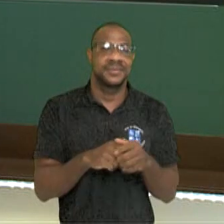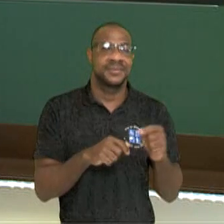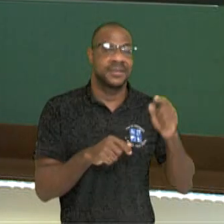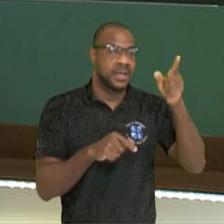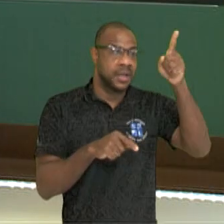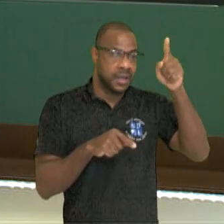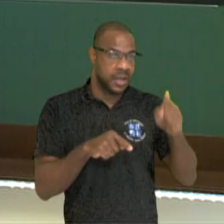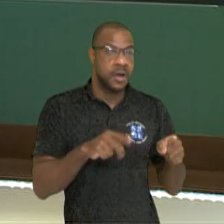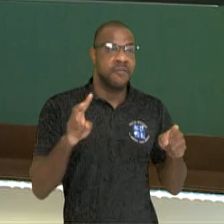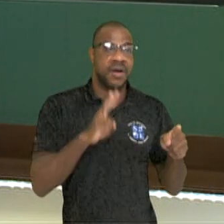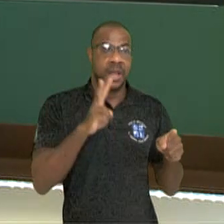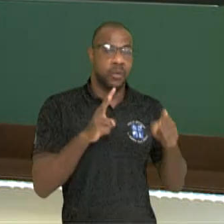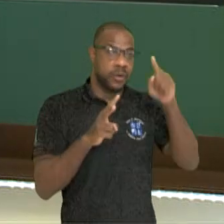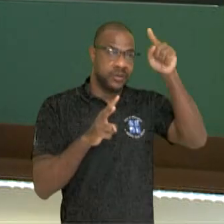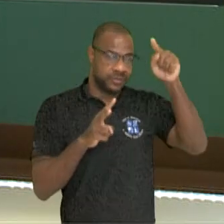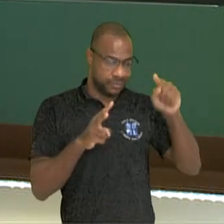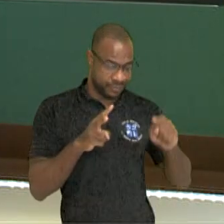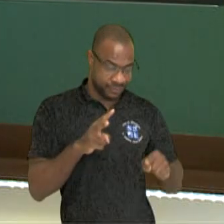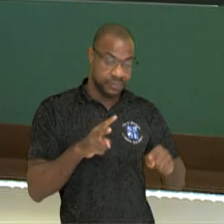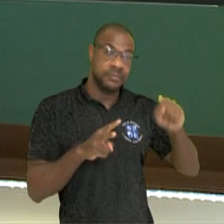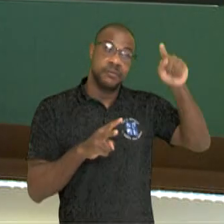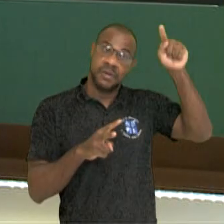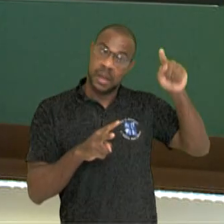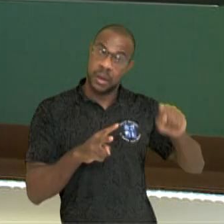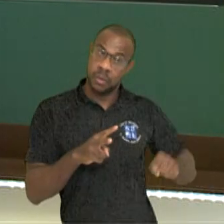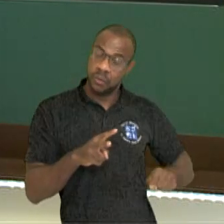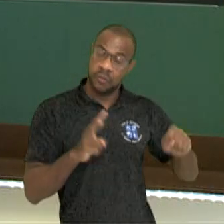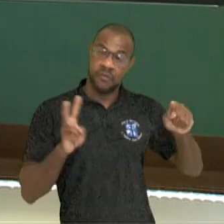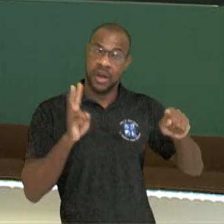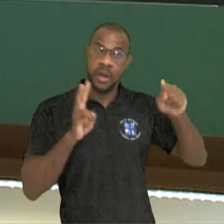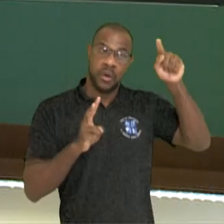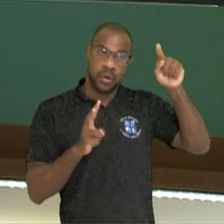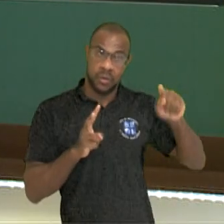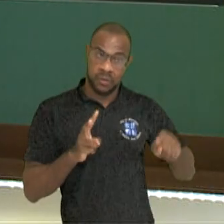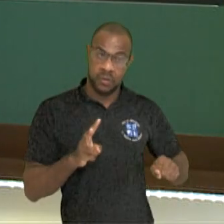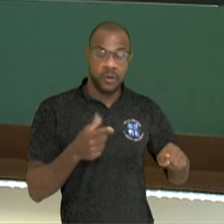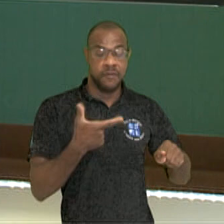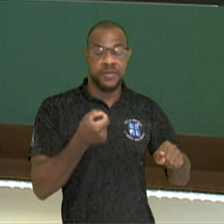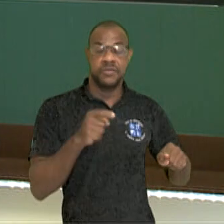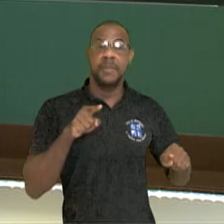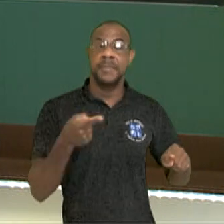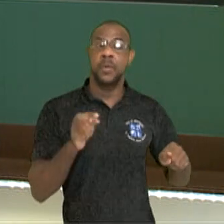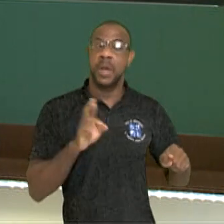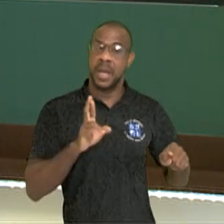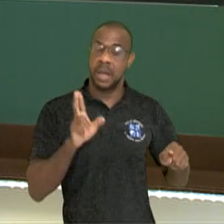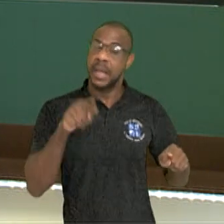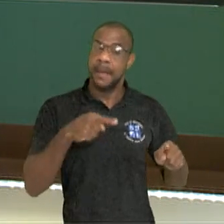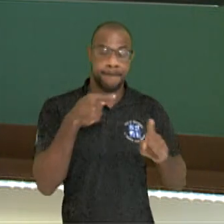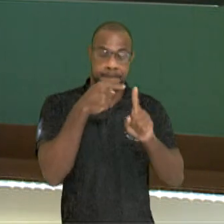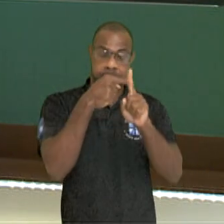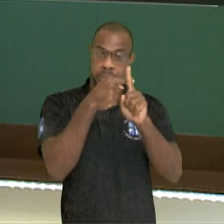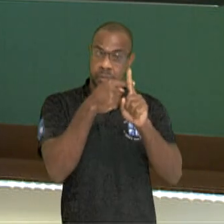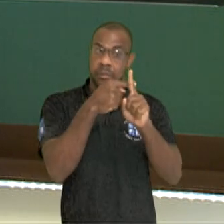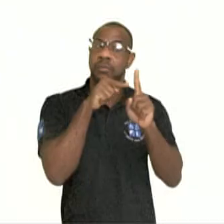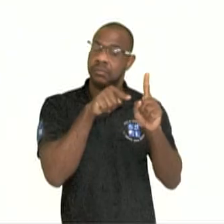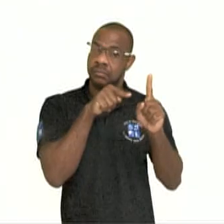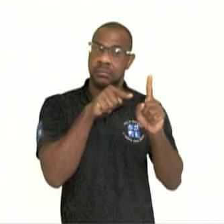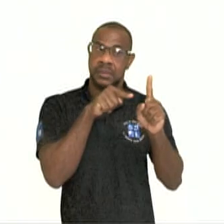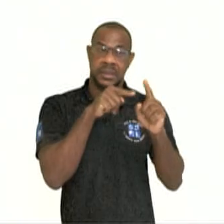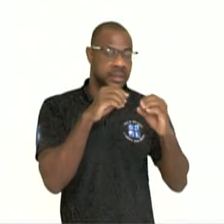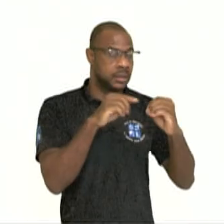os valores, né? No eixo vertical. R$20.000 é positivo, então ele